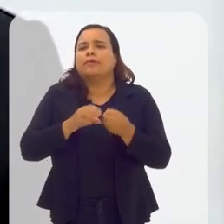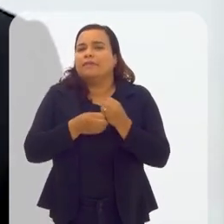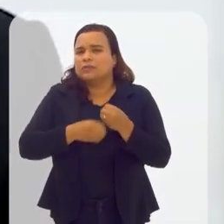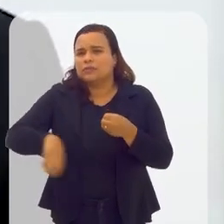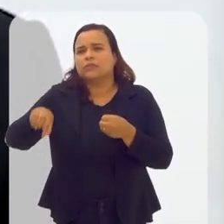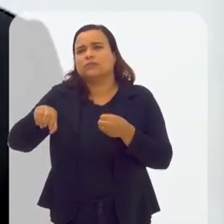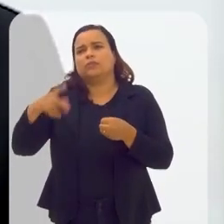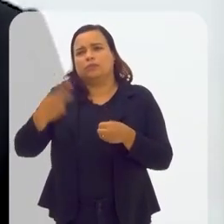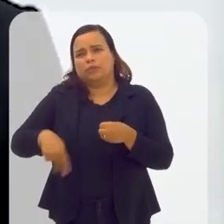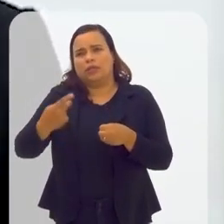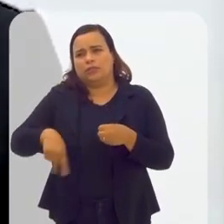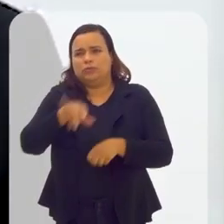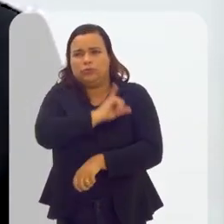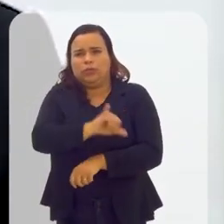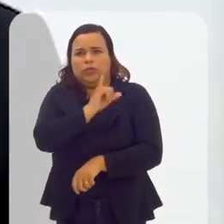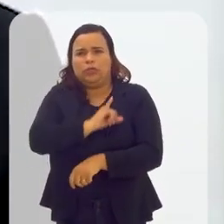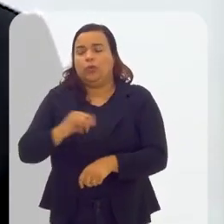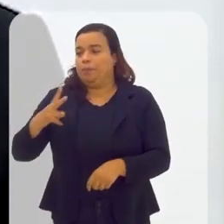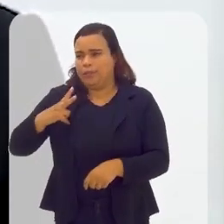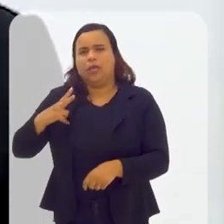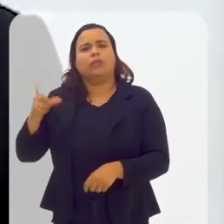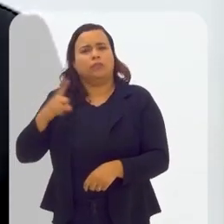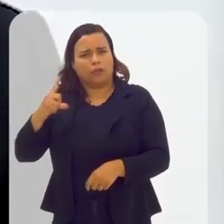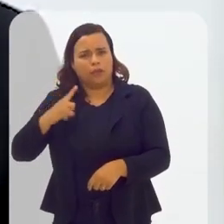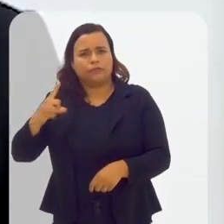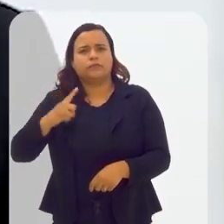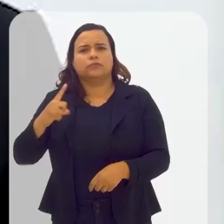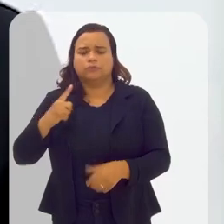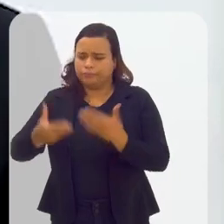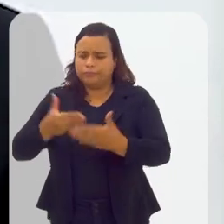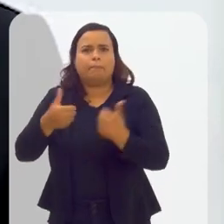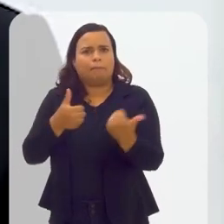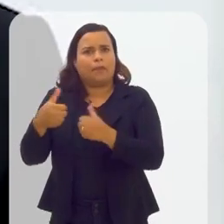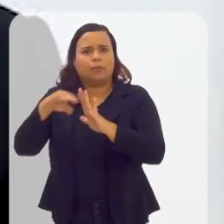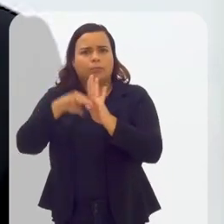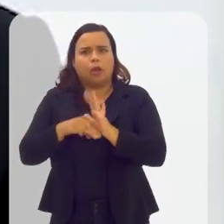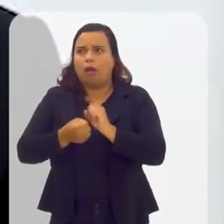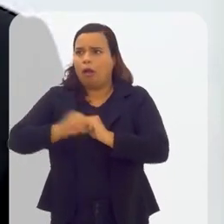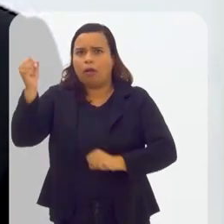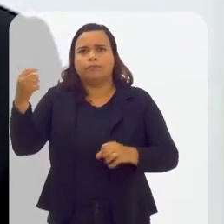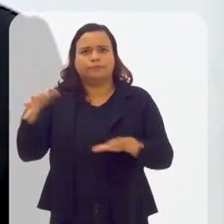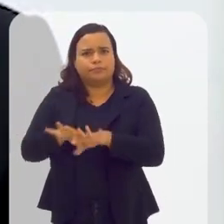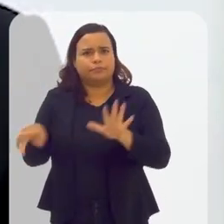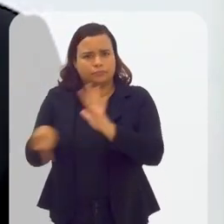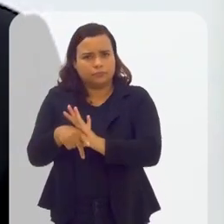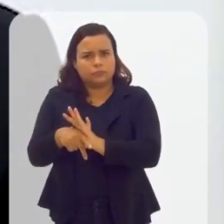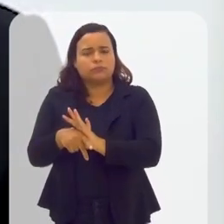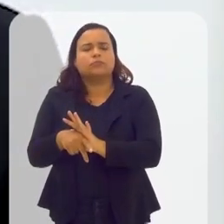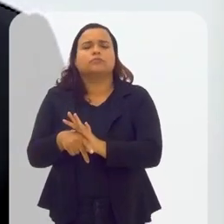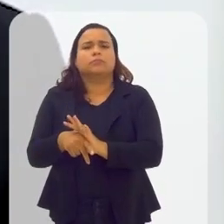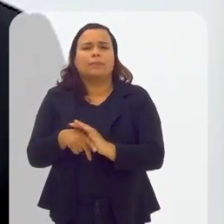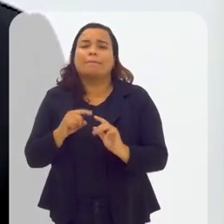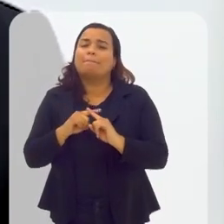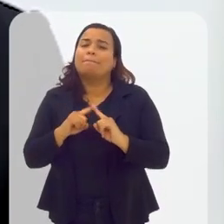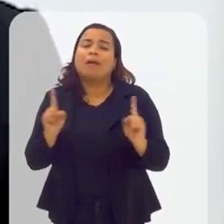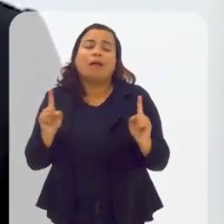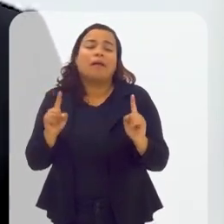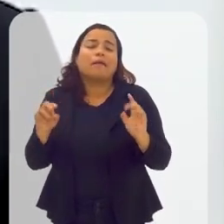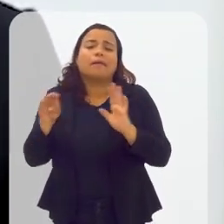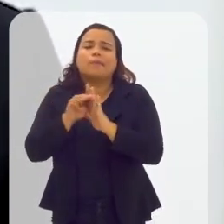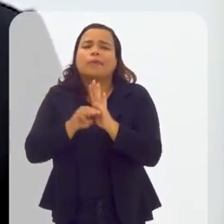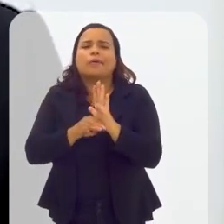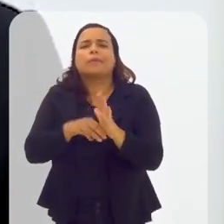saneamento foi feita aqui no Rio, ela está caminhando muitíssimo bem, é um programa enorme de inclusão, mas